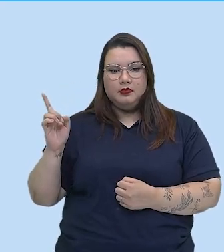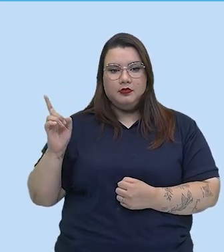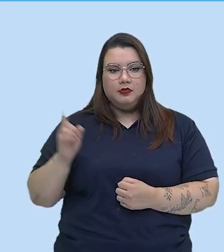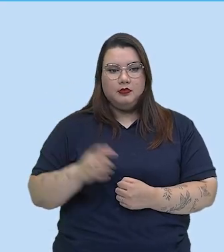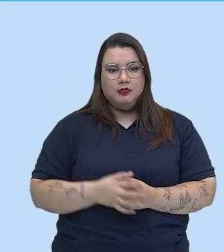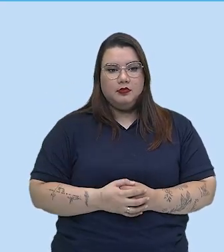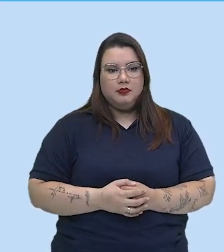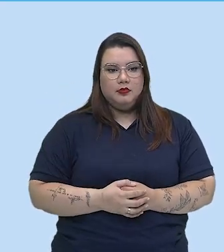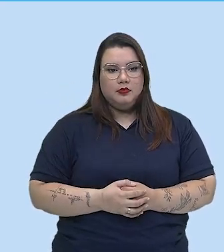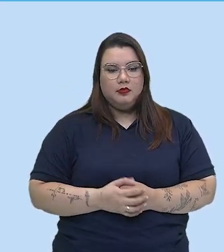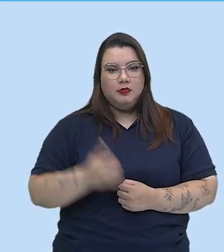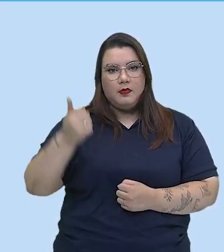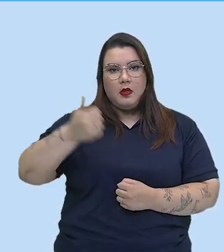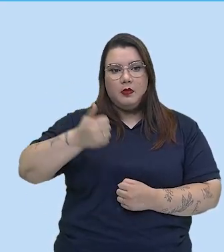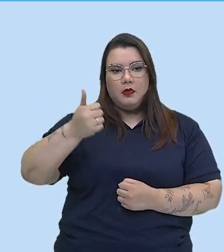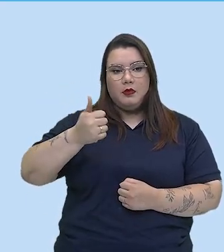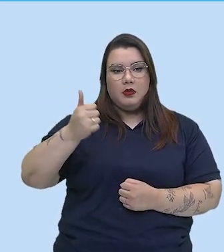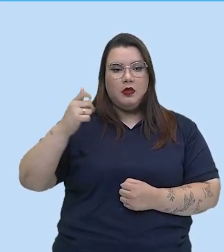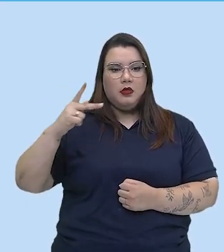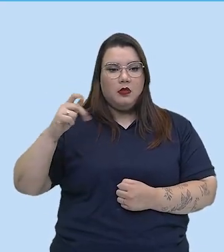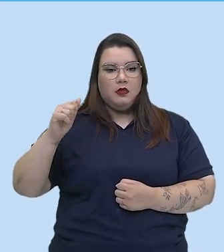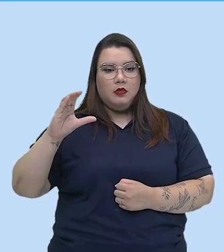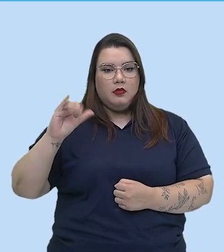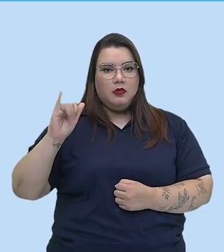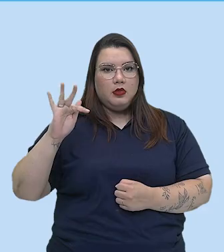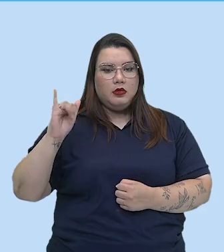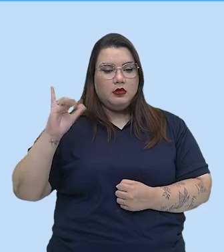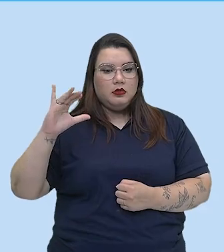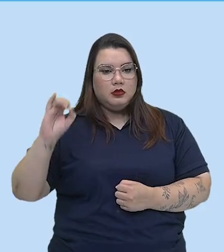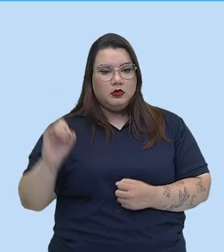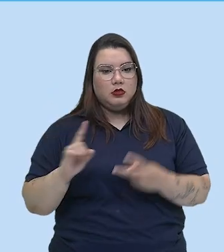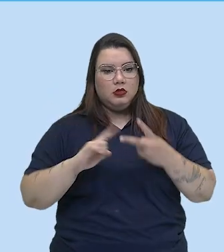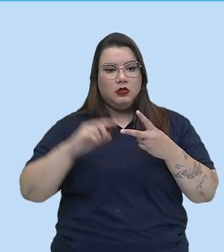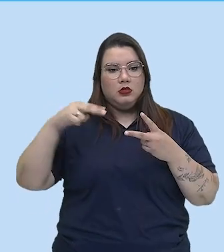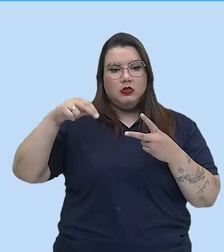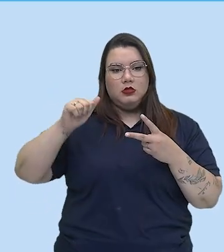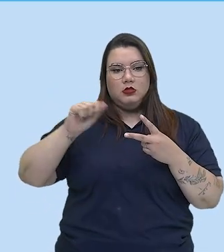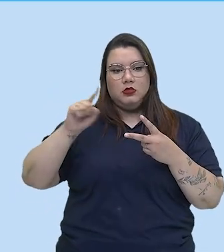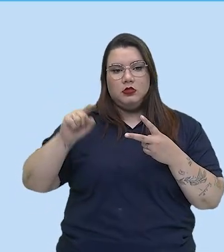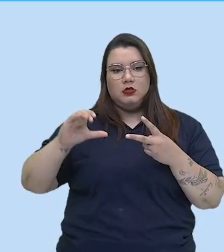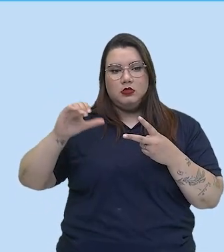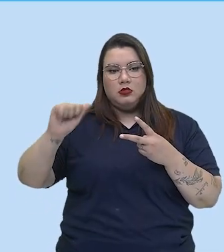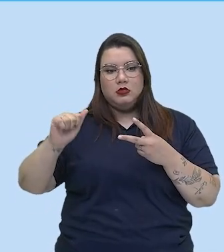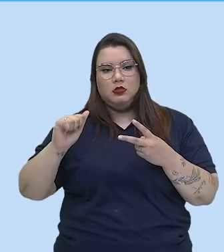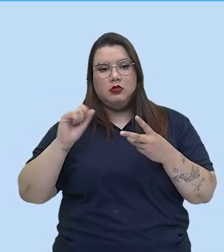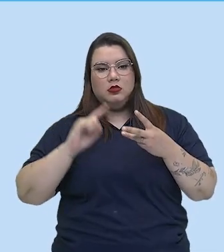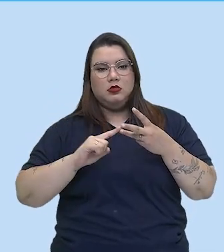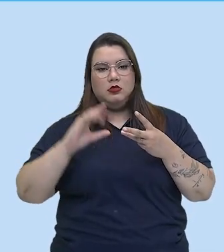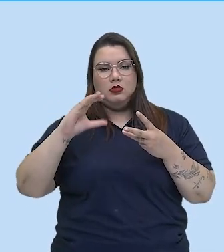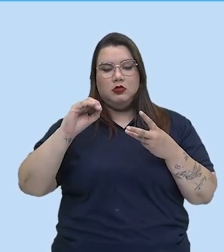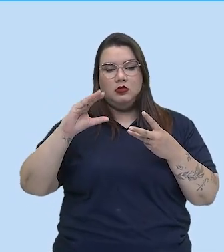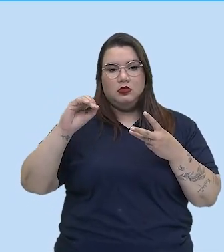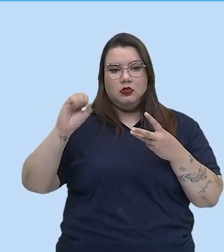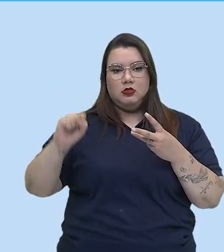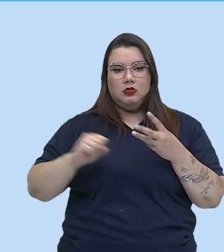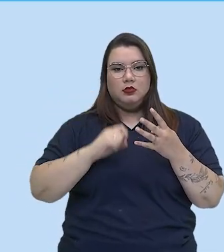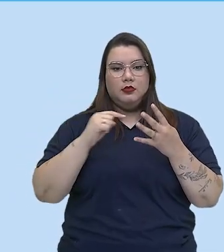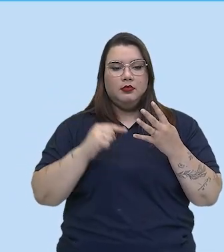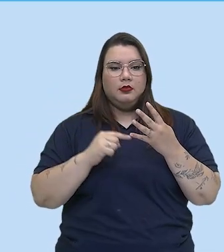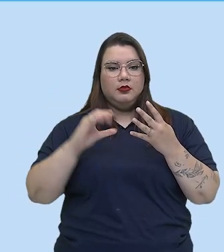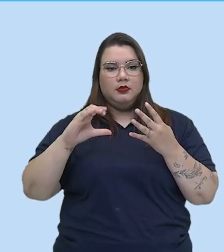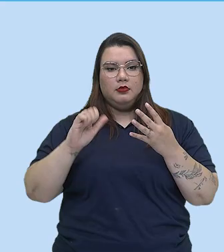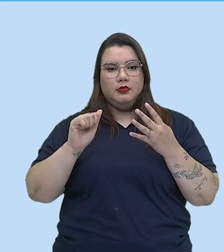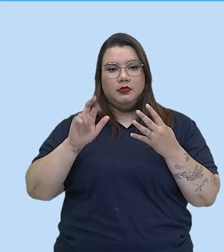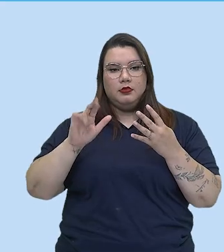Então, nós vamos ter aí a placa do Pacífico, a placa de Nazca, a placa de